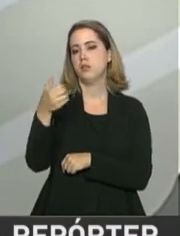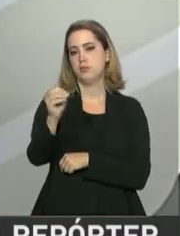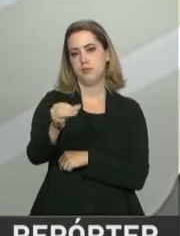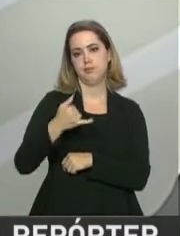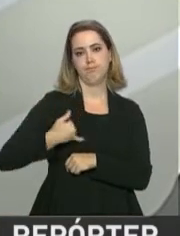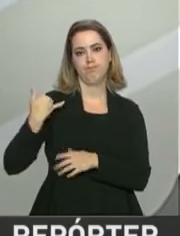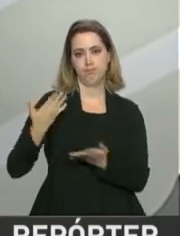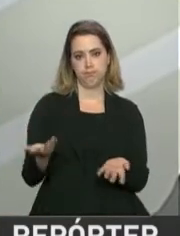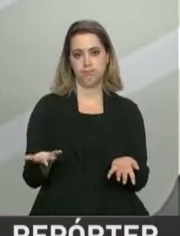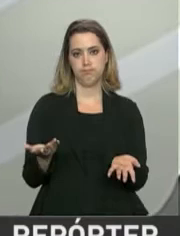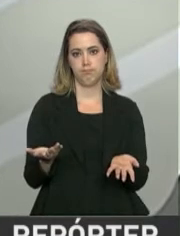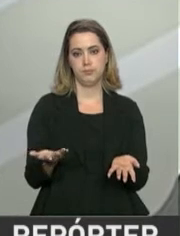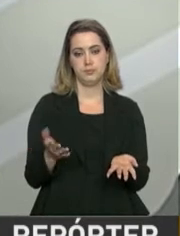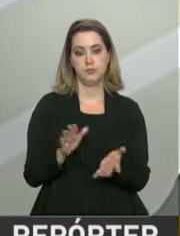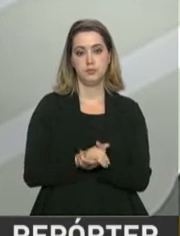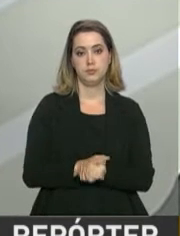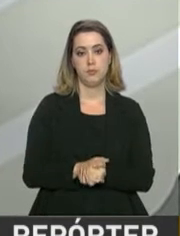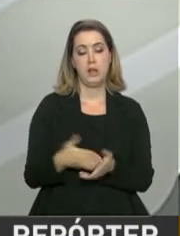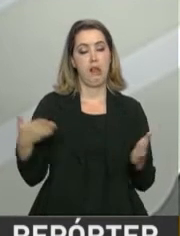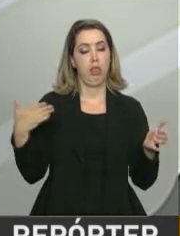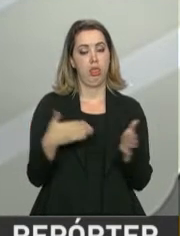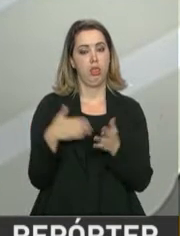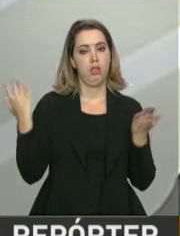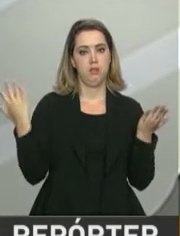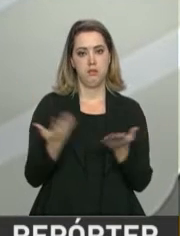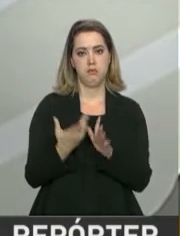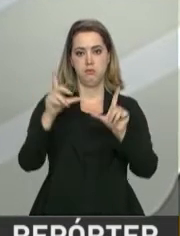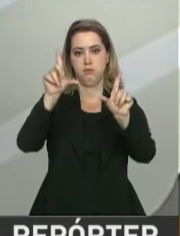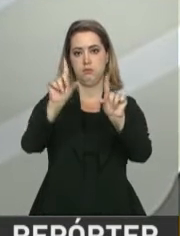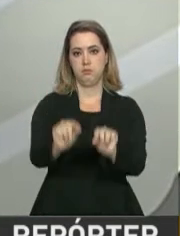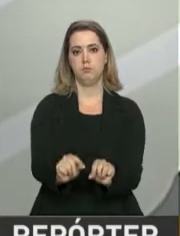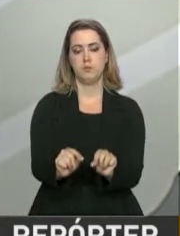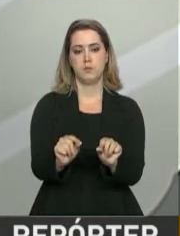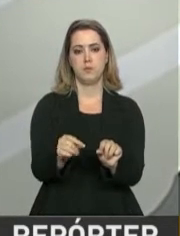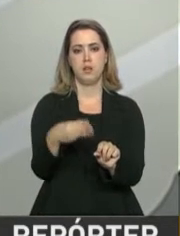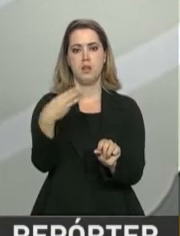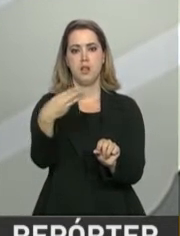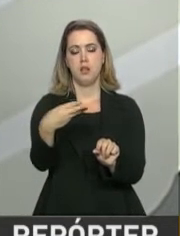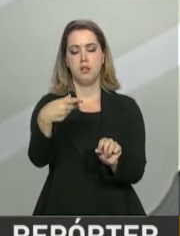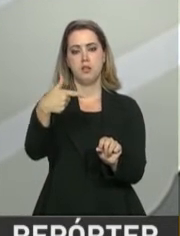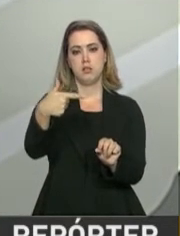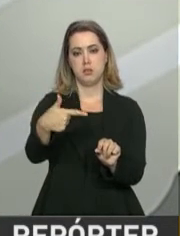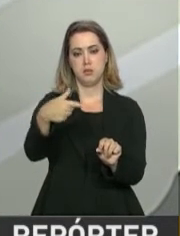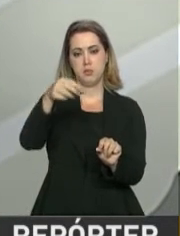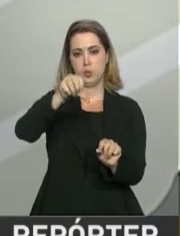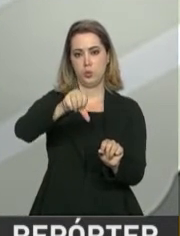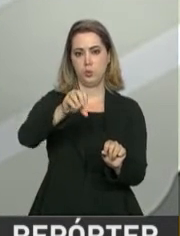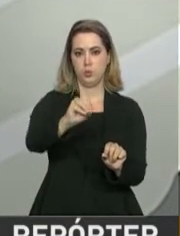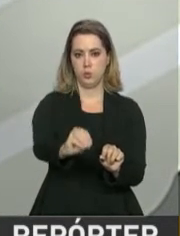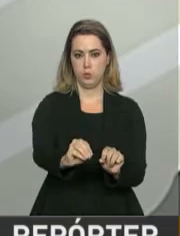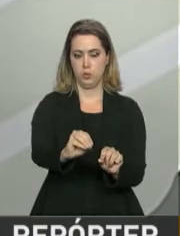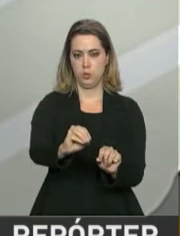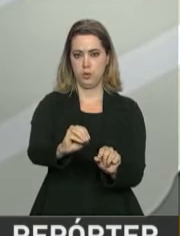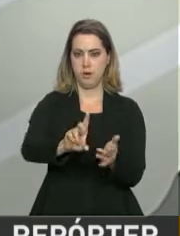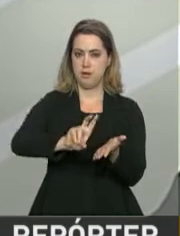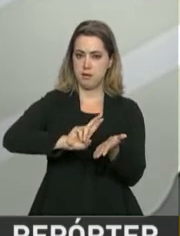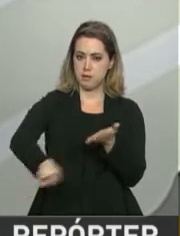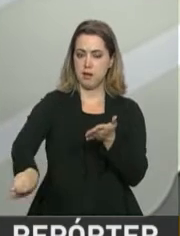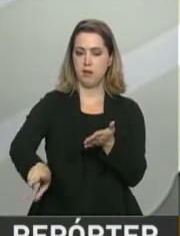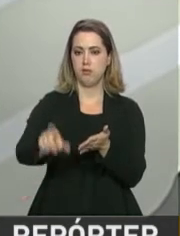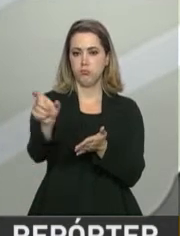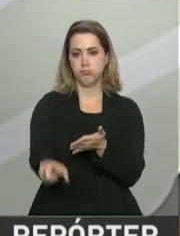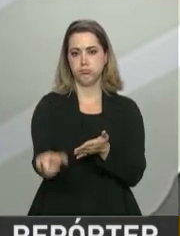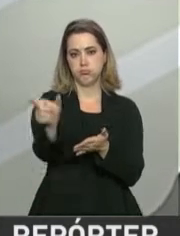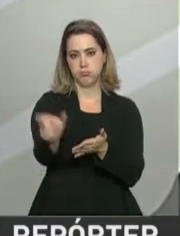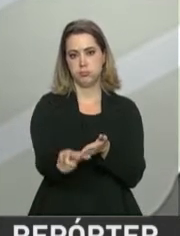A redução até agora desses 3.290 cargos implica uma redução anual